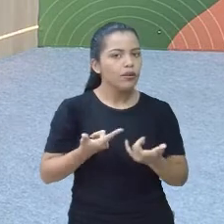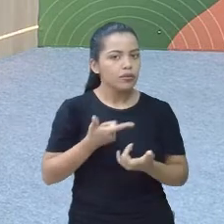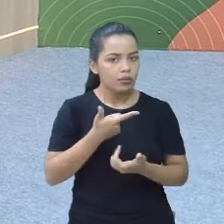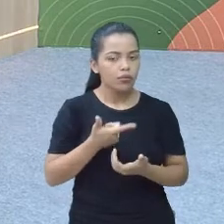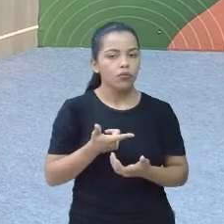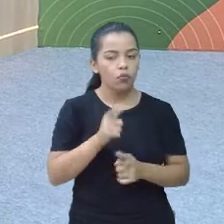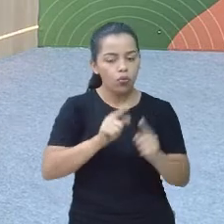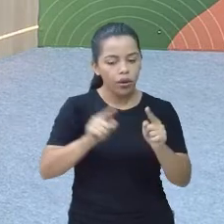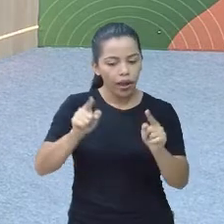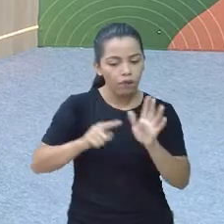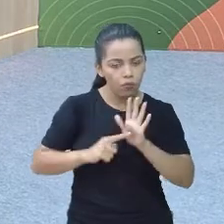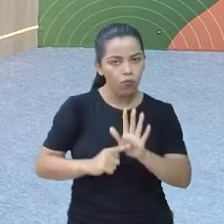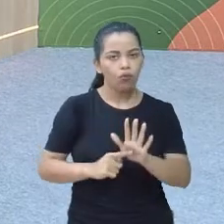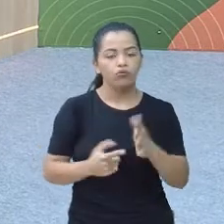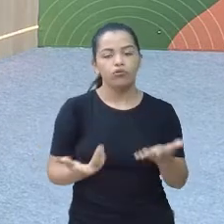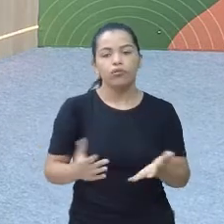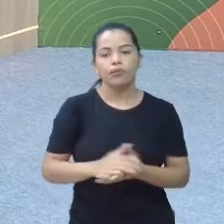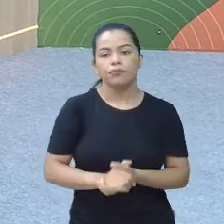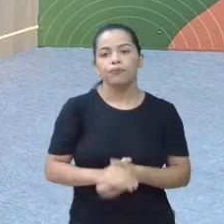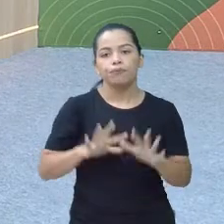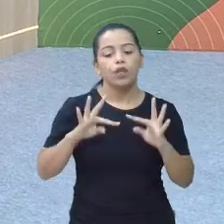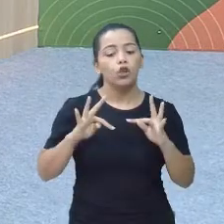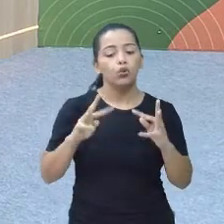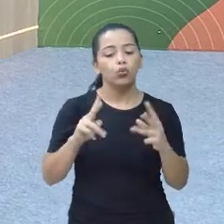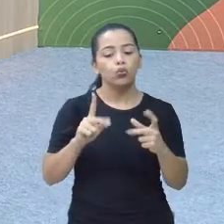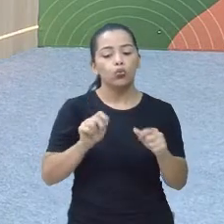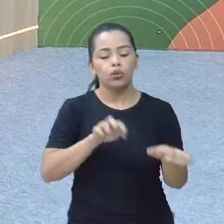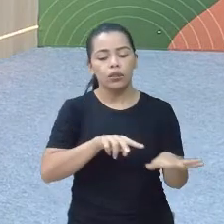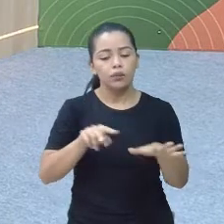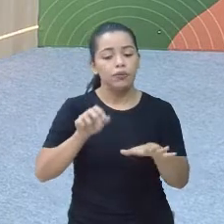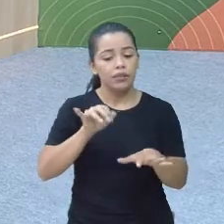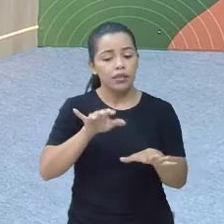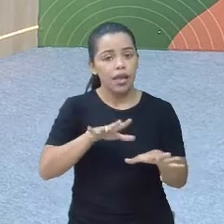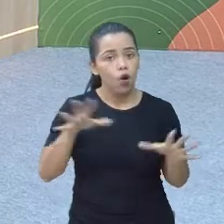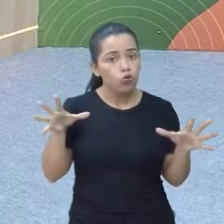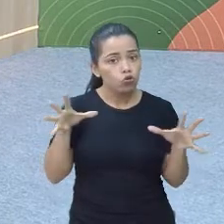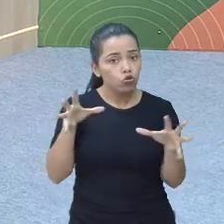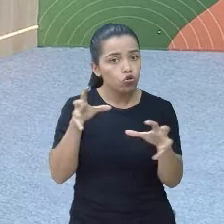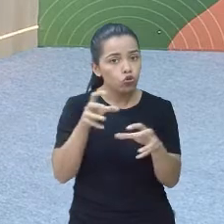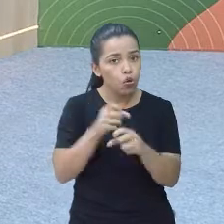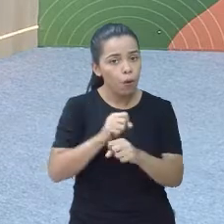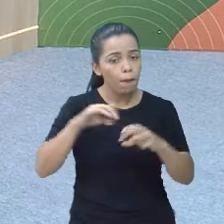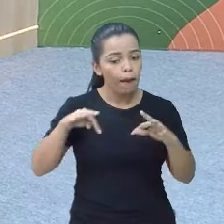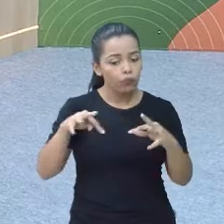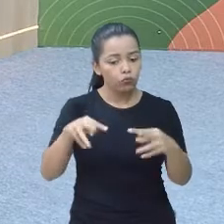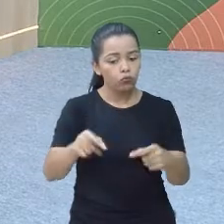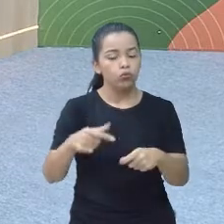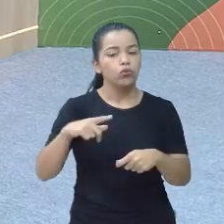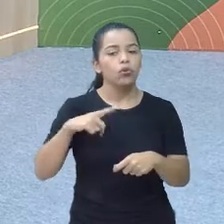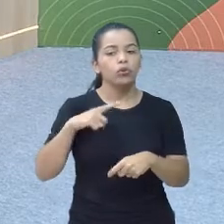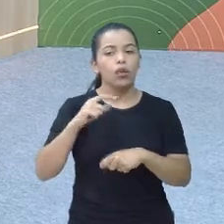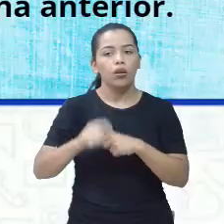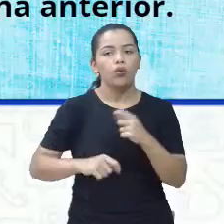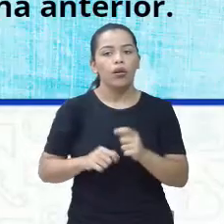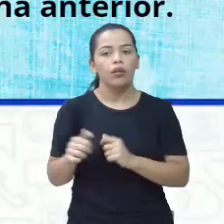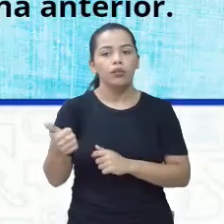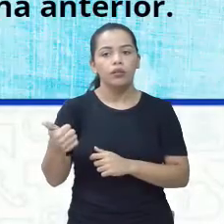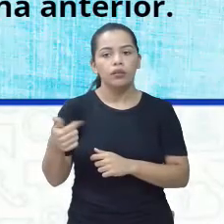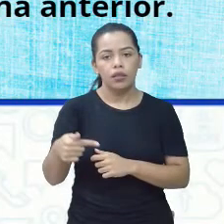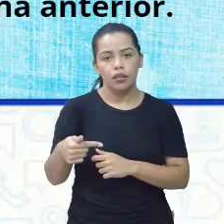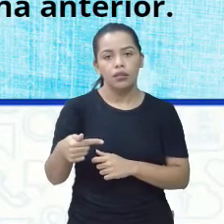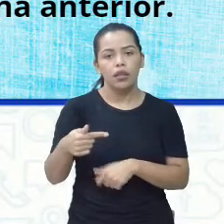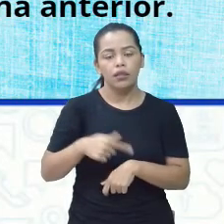tempo total semanal, ou seja, se eu fizer a soma da minha média semanal, eu tenho um total de 17